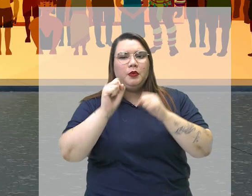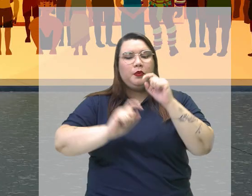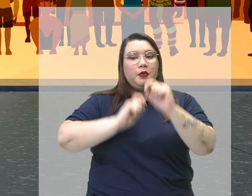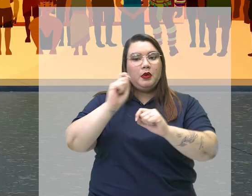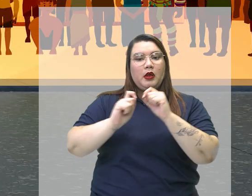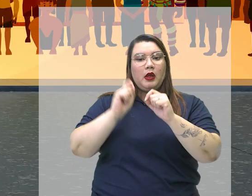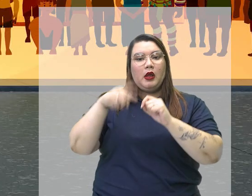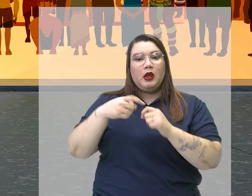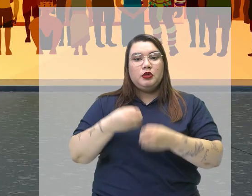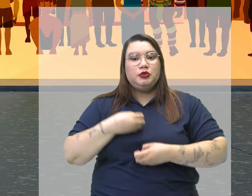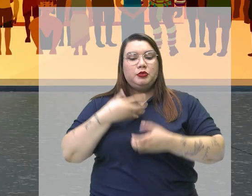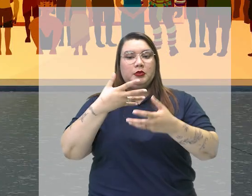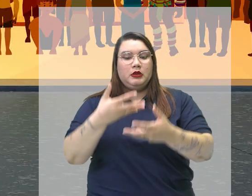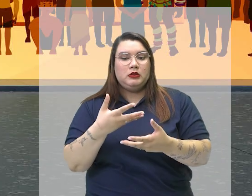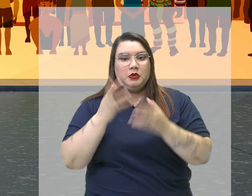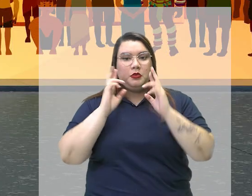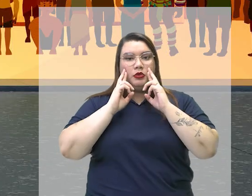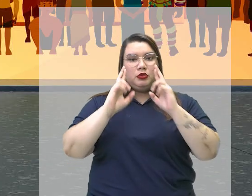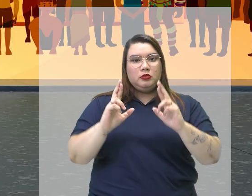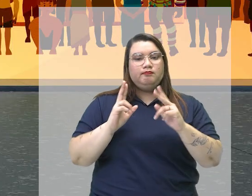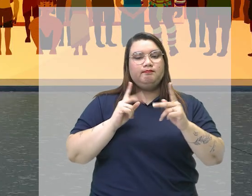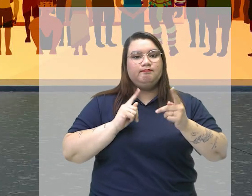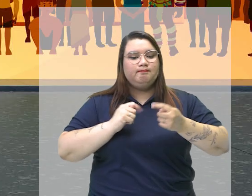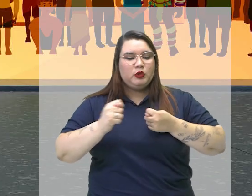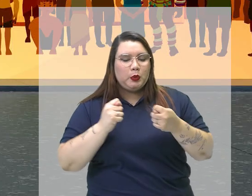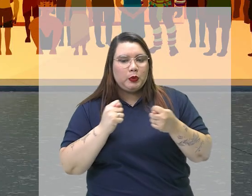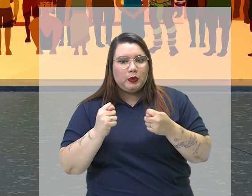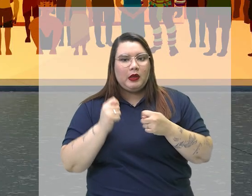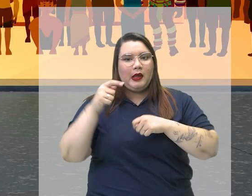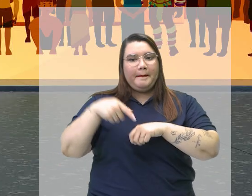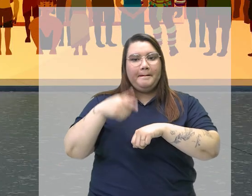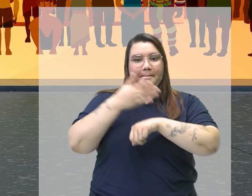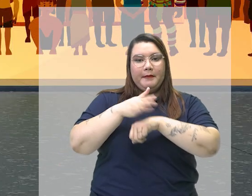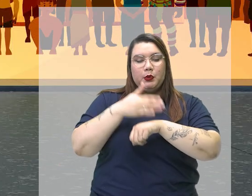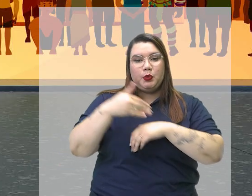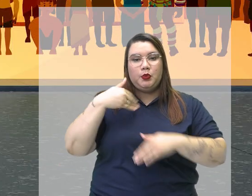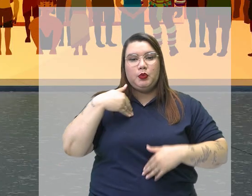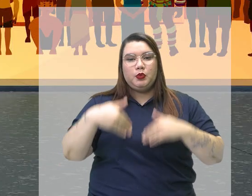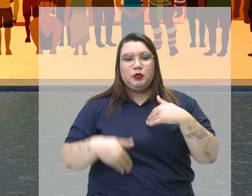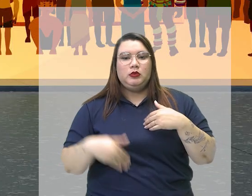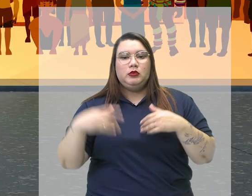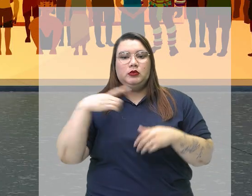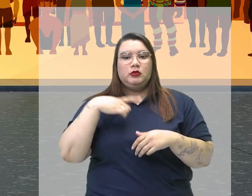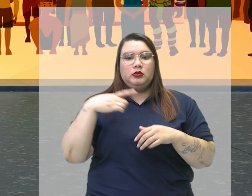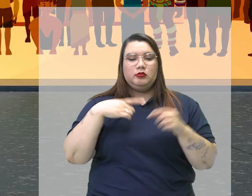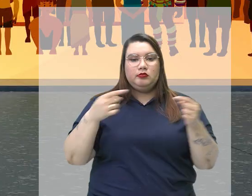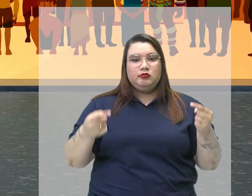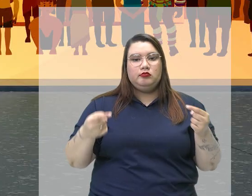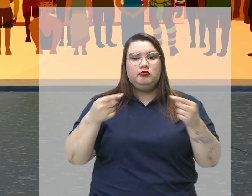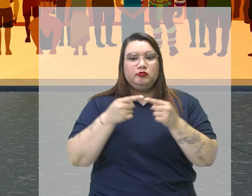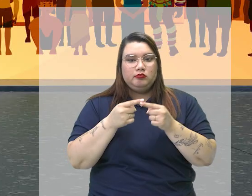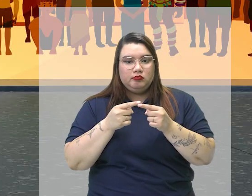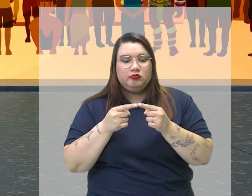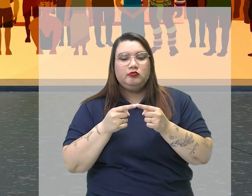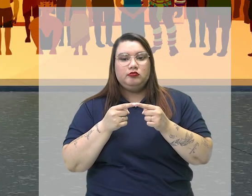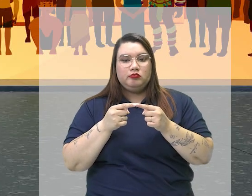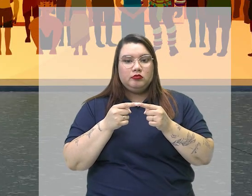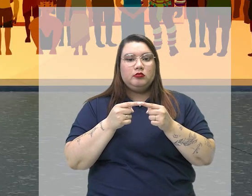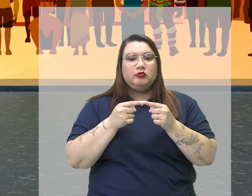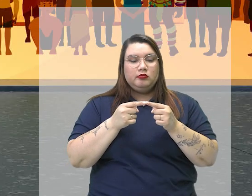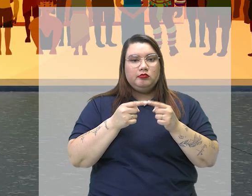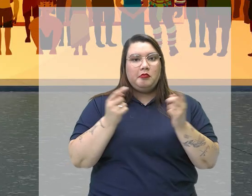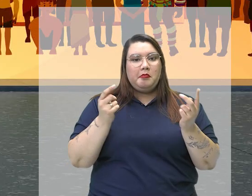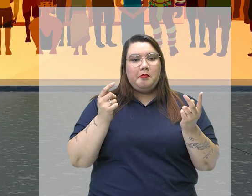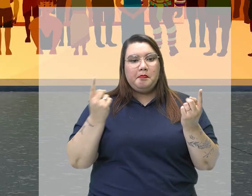elas são expressão, respeito e autocontrole. São práticas corporais que